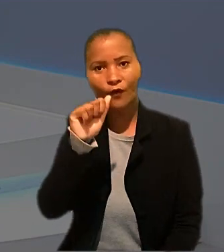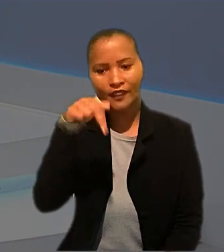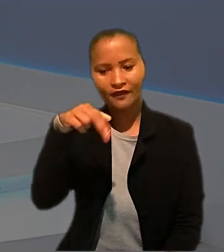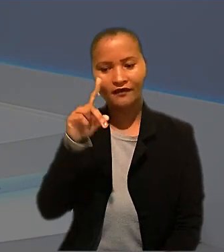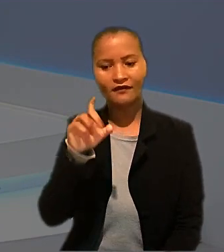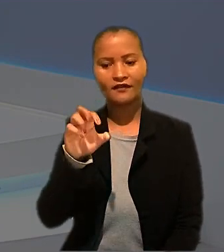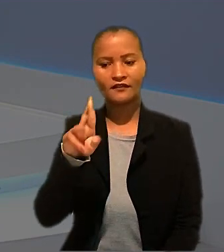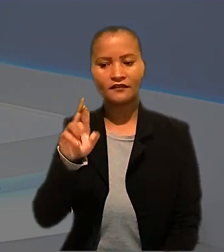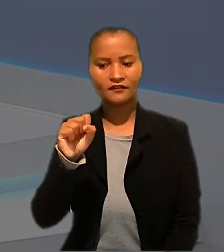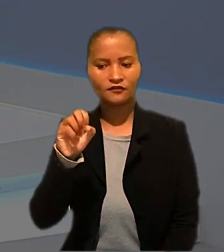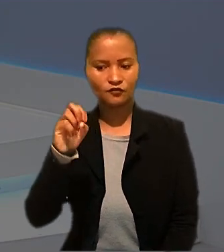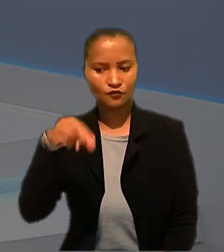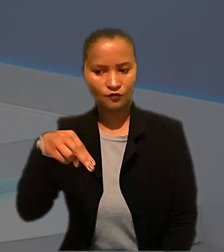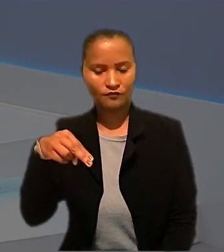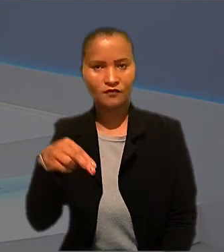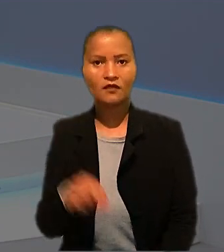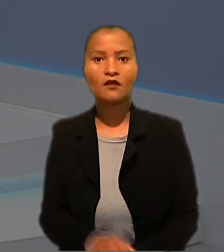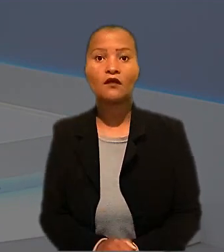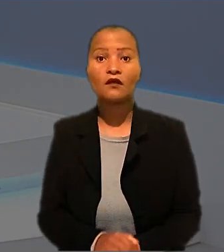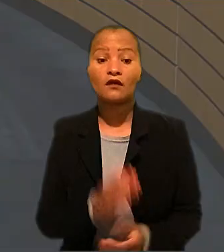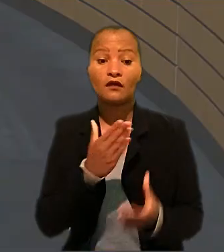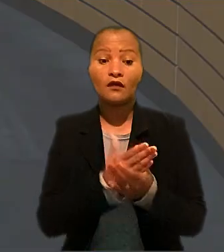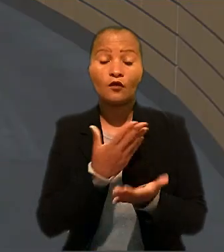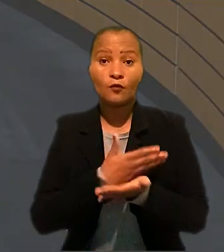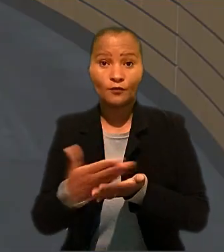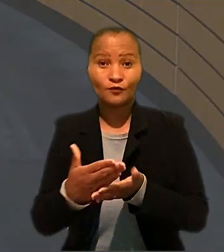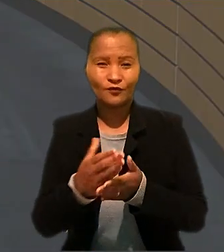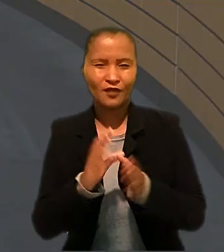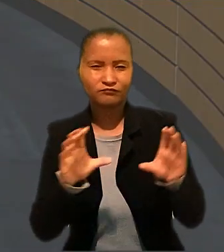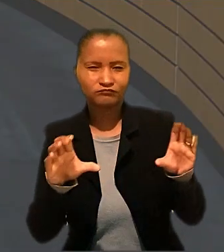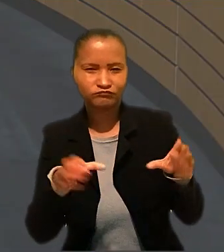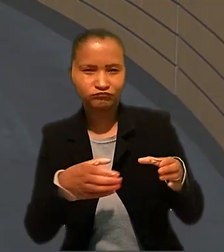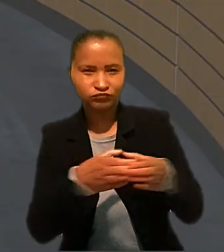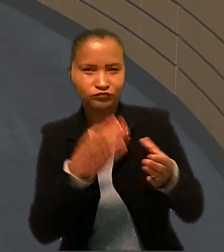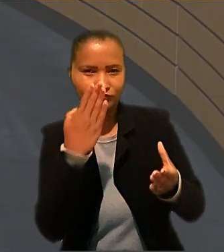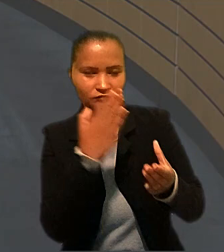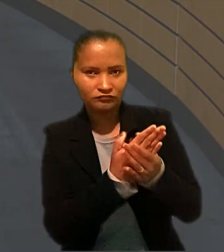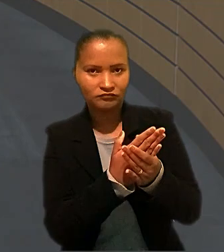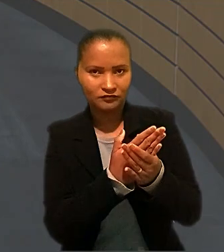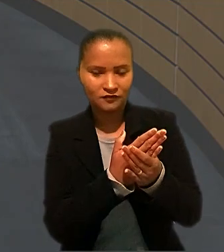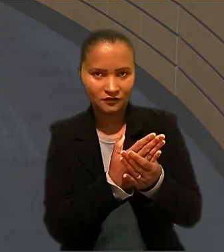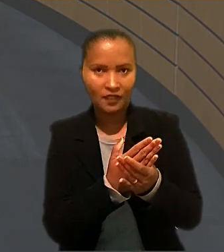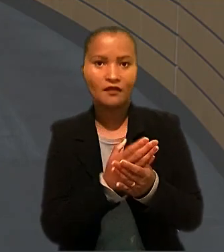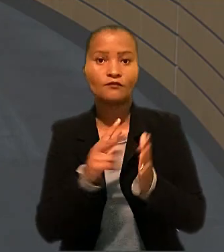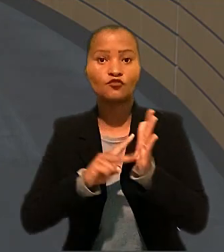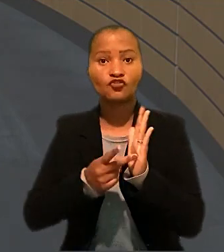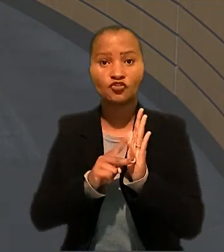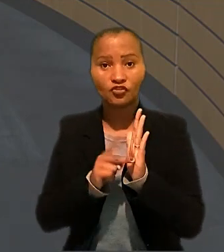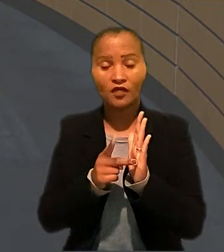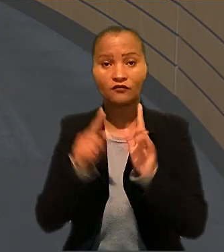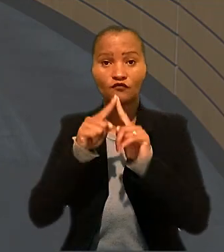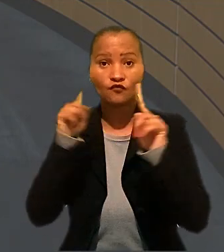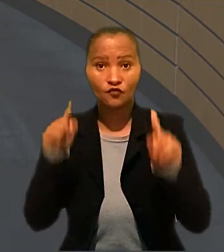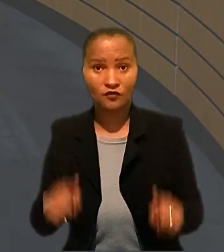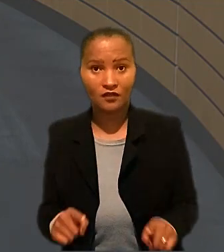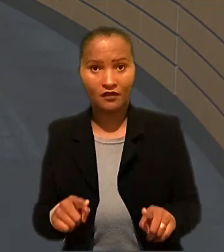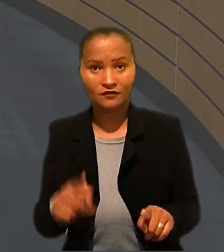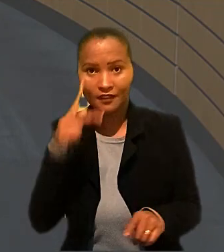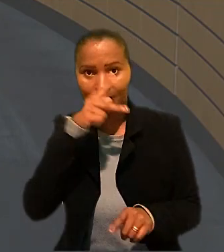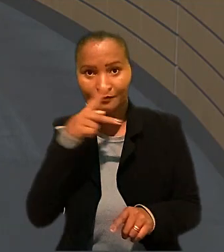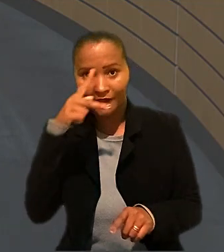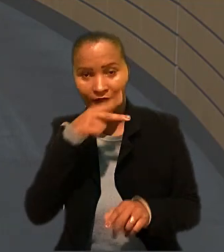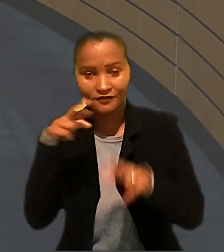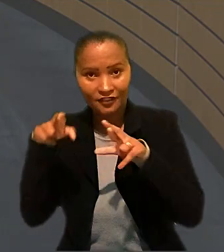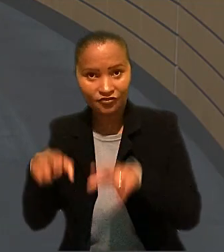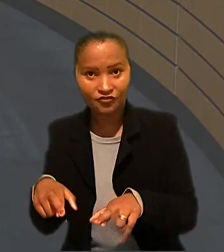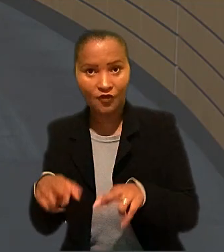O caso começou com uma ação civil coletiva do Sindicato dos Empregados do Comércio de Palhoça e região contra a rede de